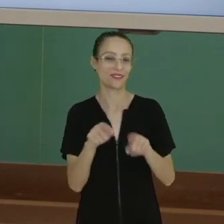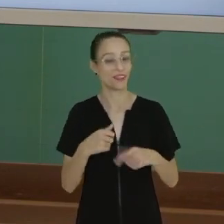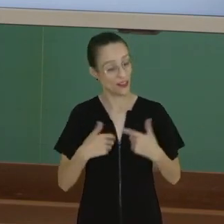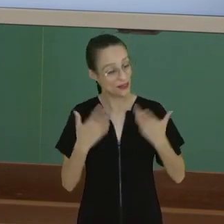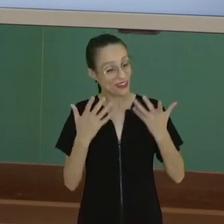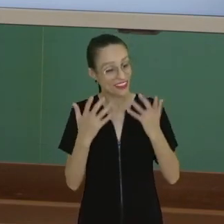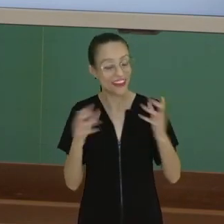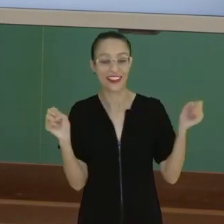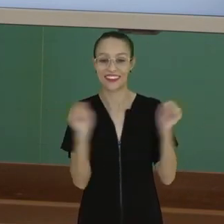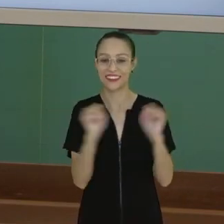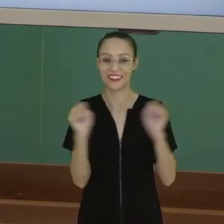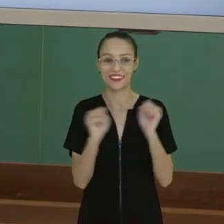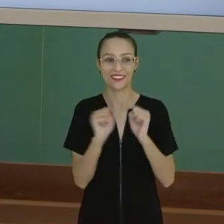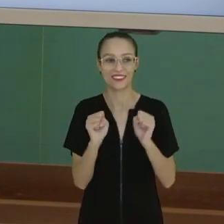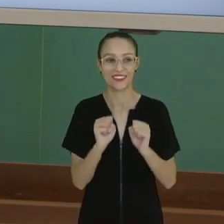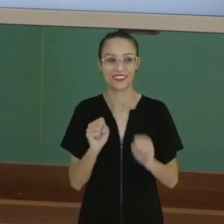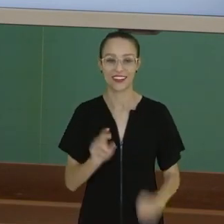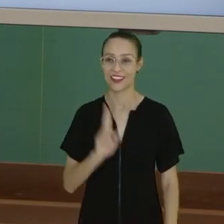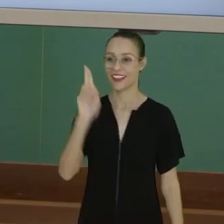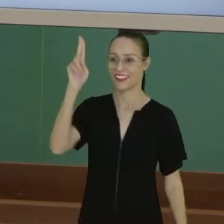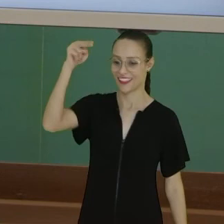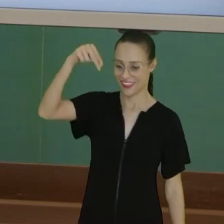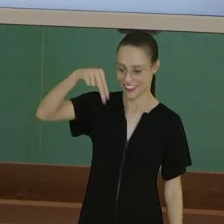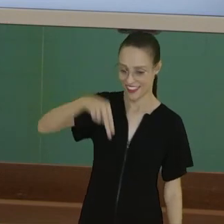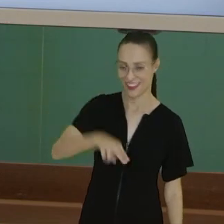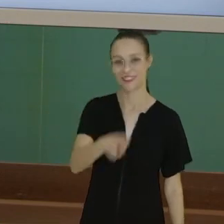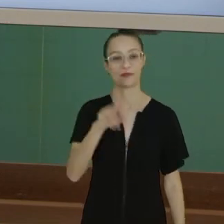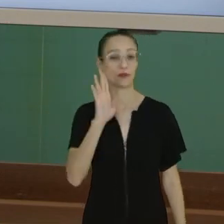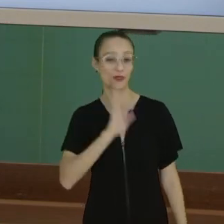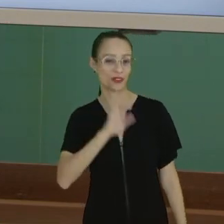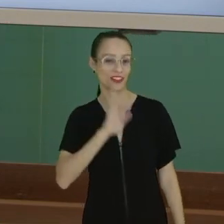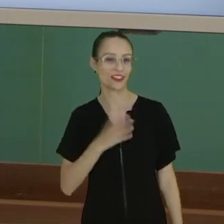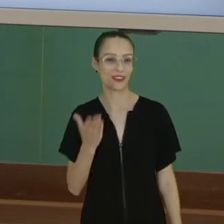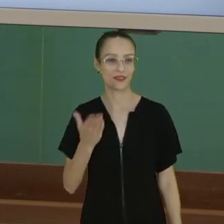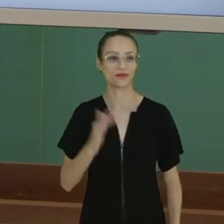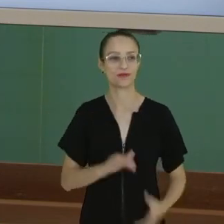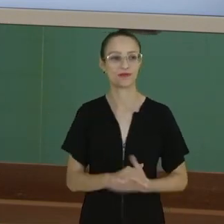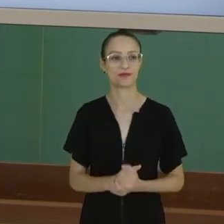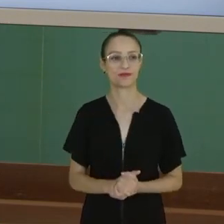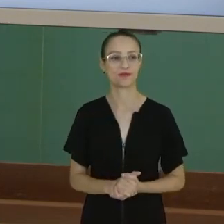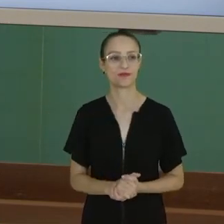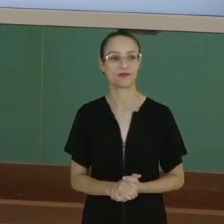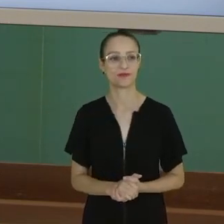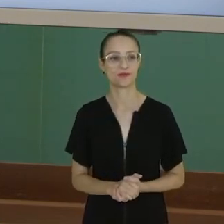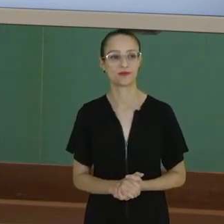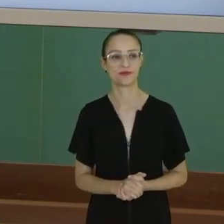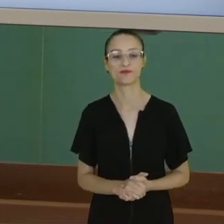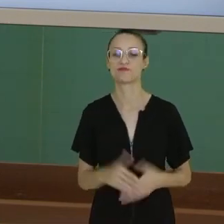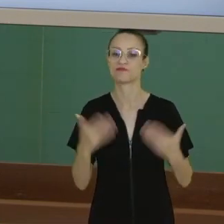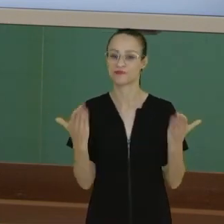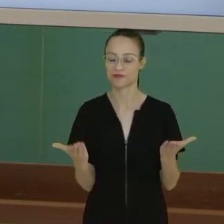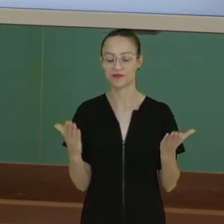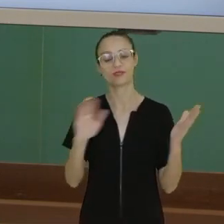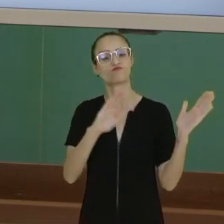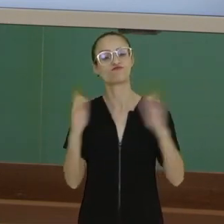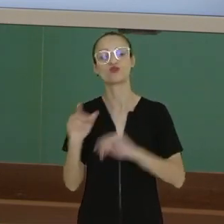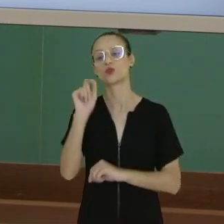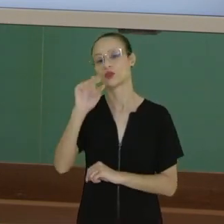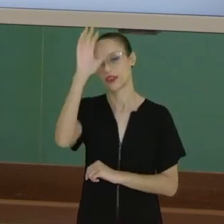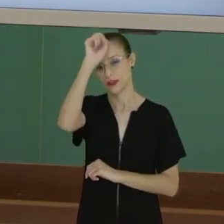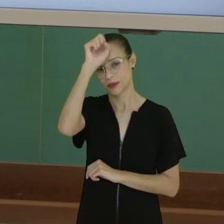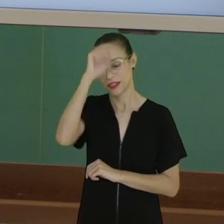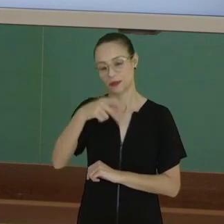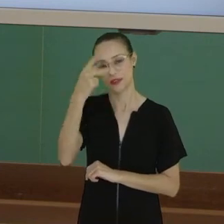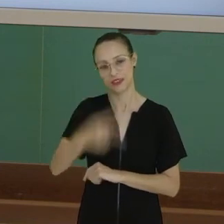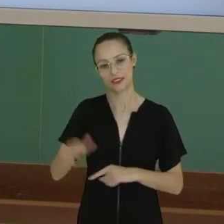eu ia adorar entrar naquele tobogã ali, deve ser muito legal, né? Então, retomando o que nós vimos